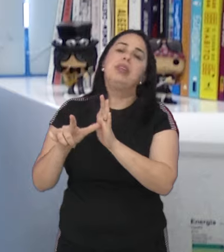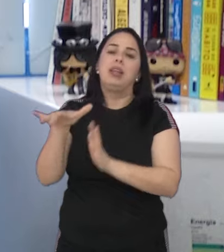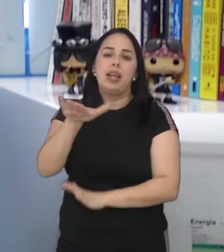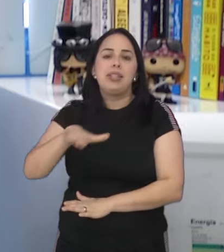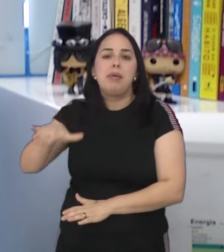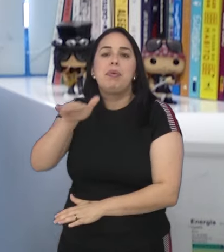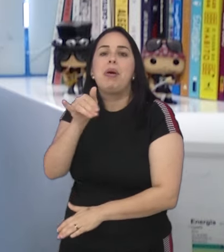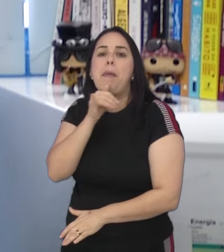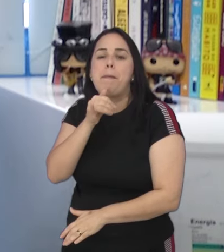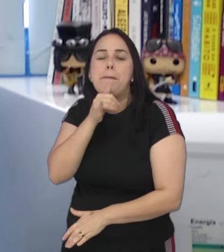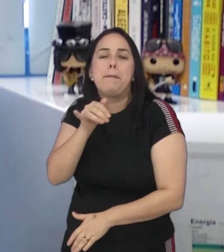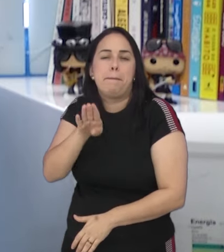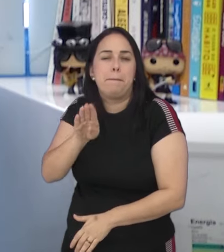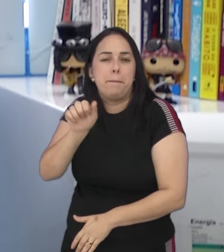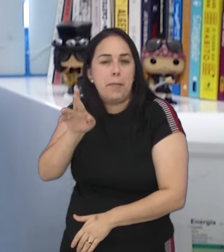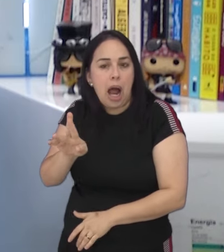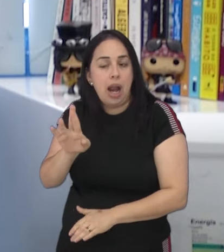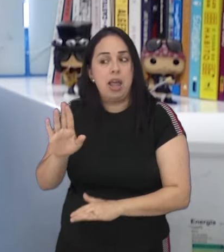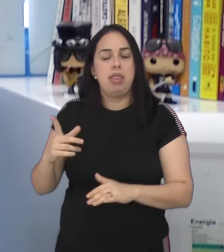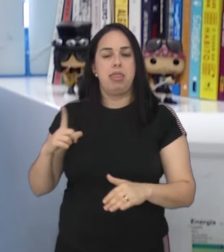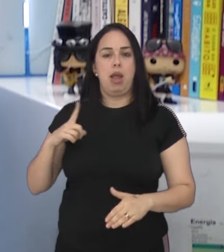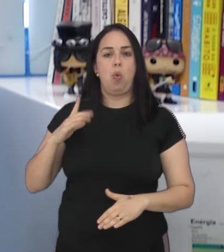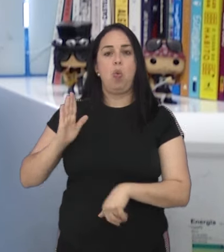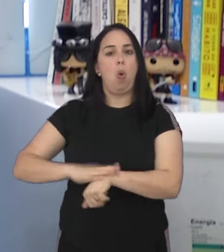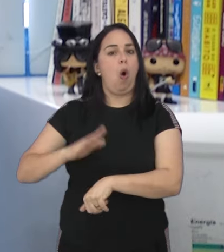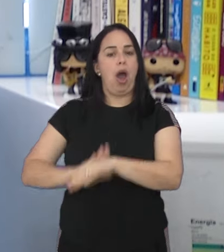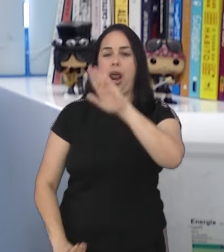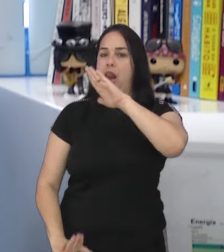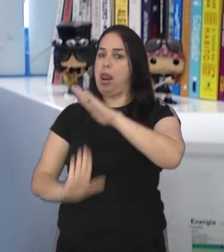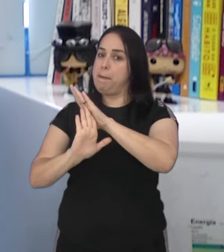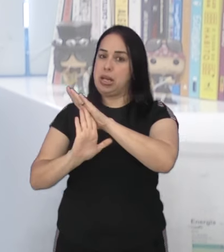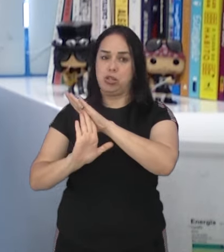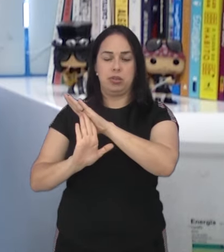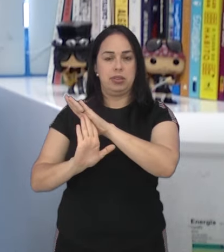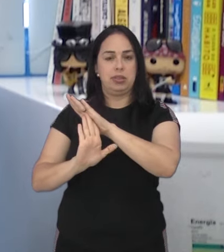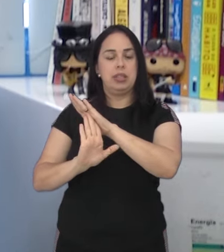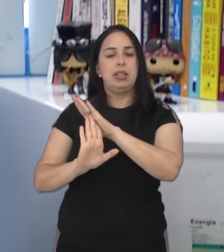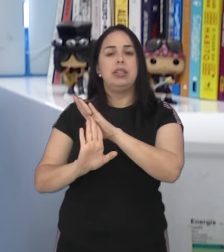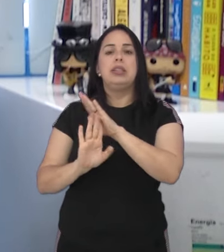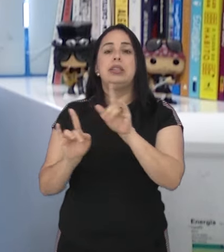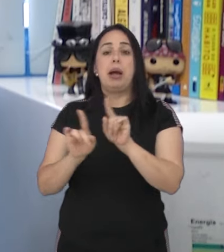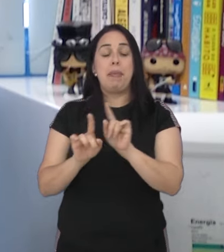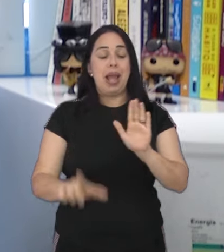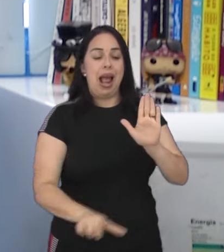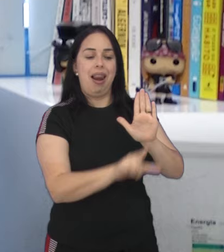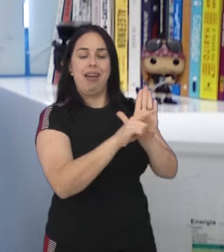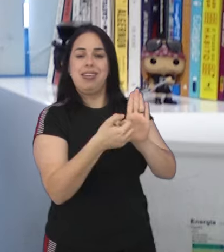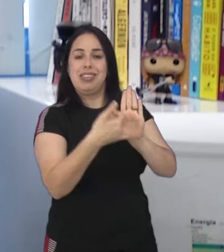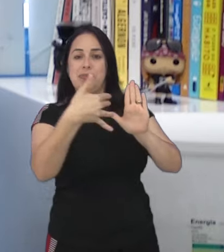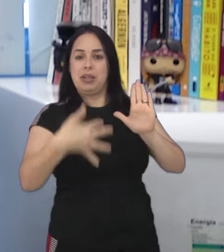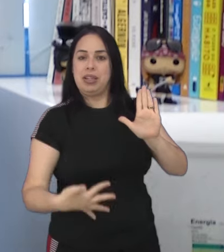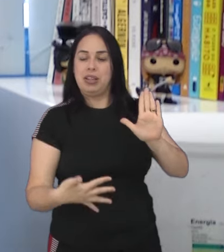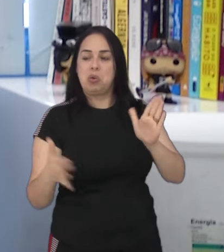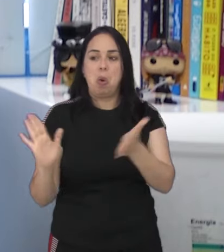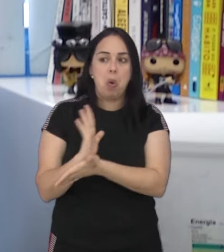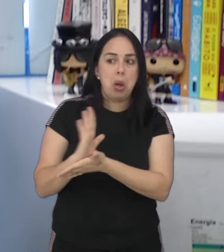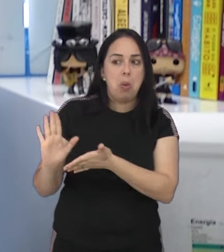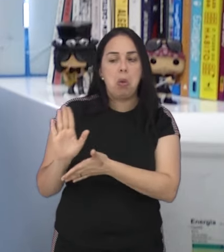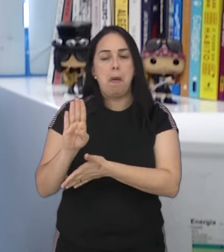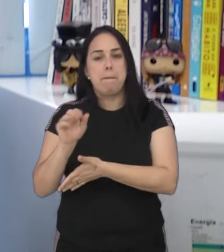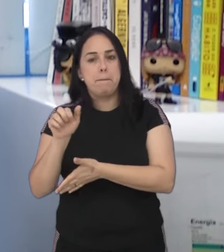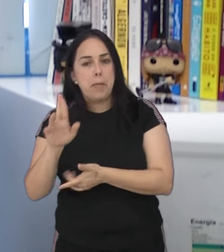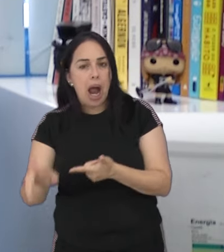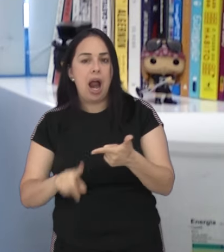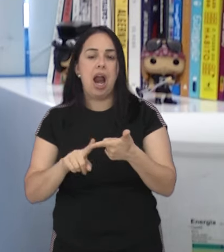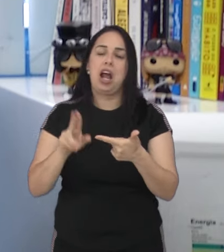como no ramo de Adegas por exemplo há um horário de funcionamento limite e essa lei também estabelece que qualquer atividade seja um bar